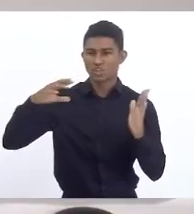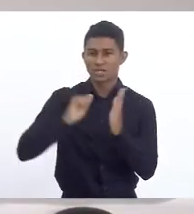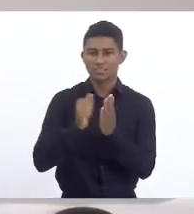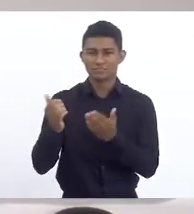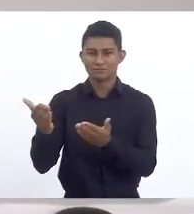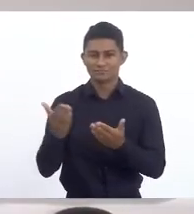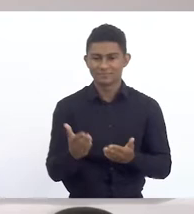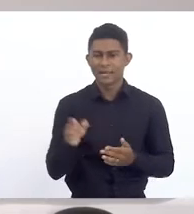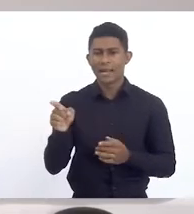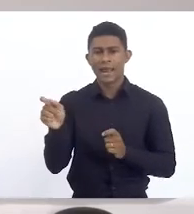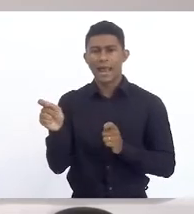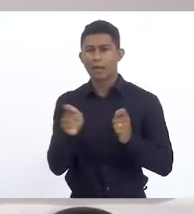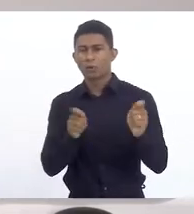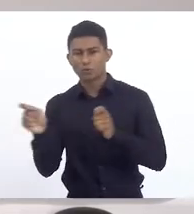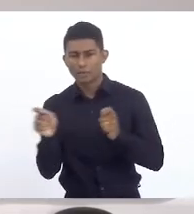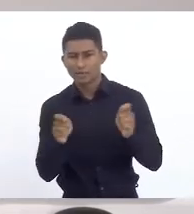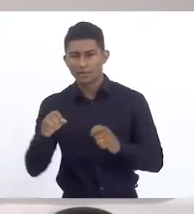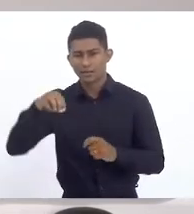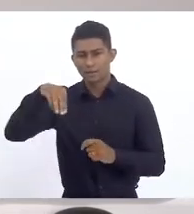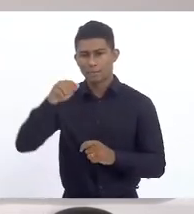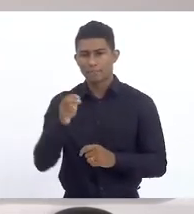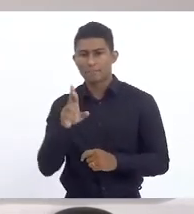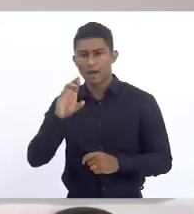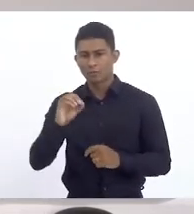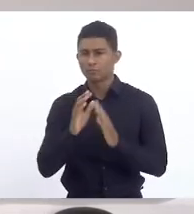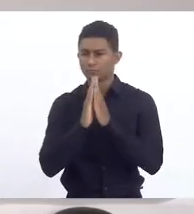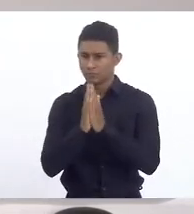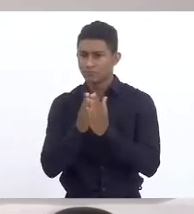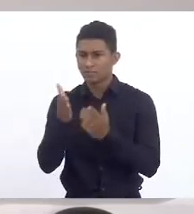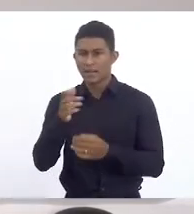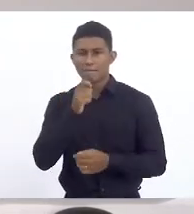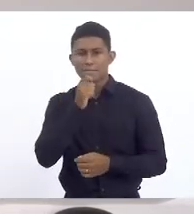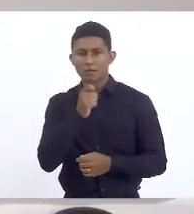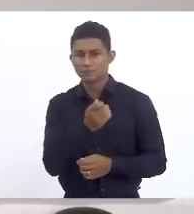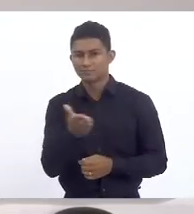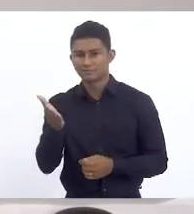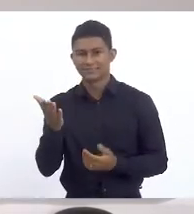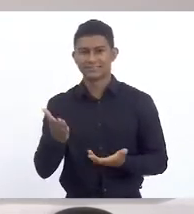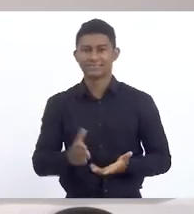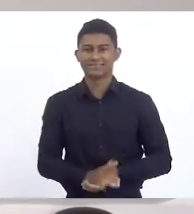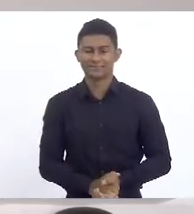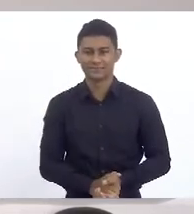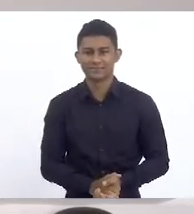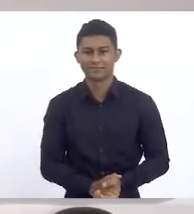economista Mauro Osório. Por favor, o microfone para ele.